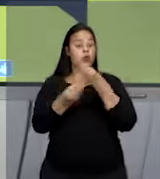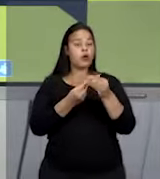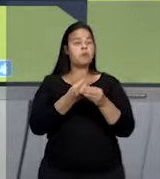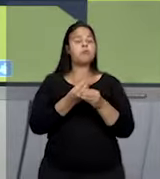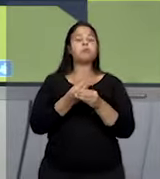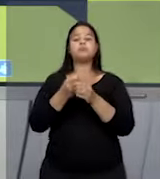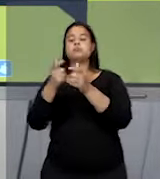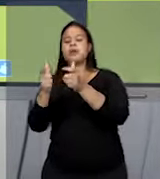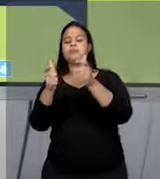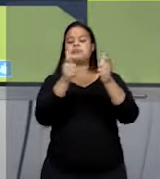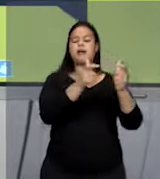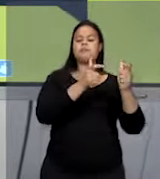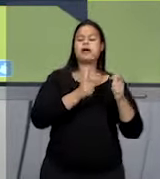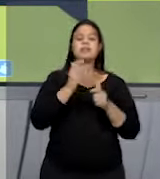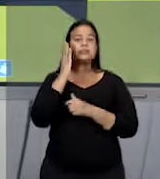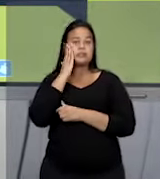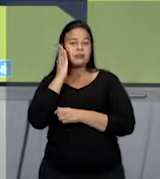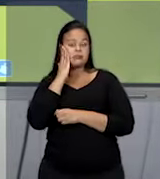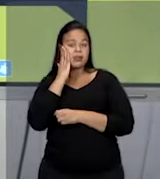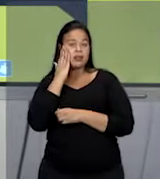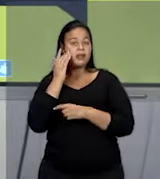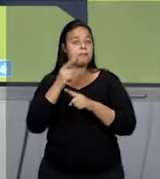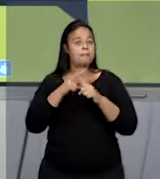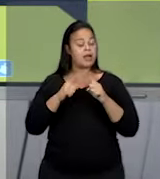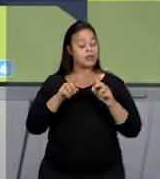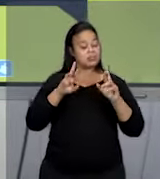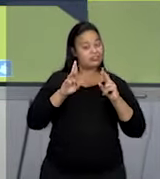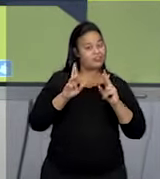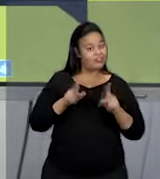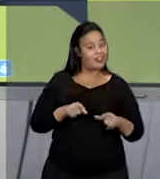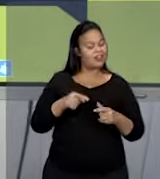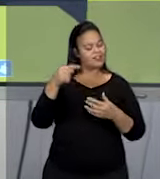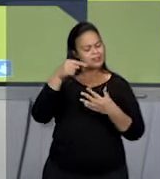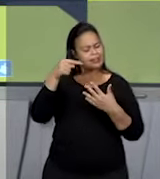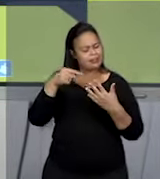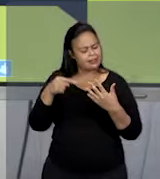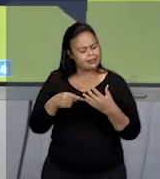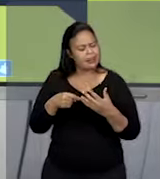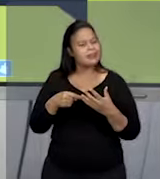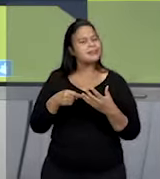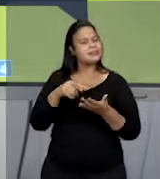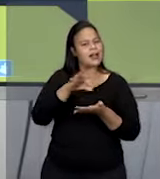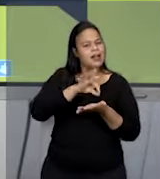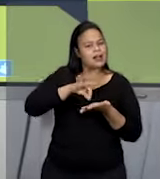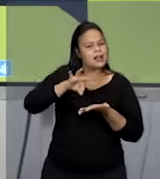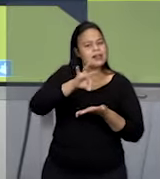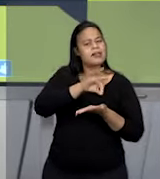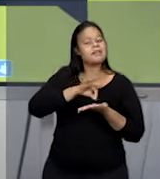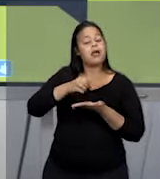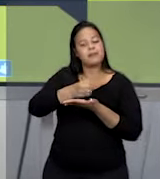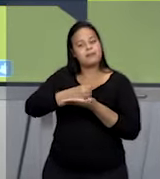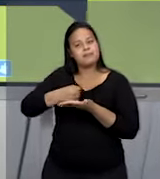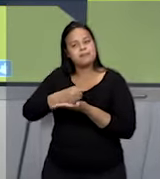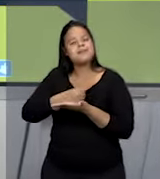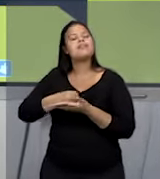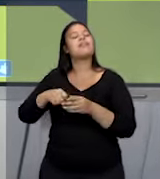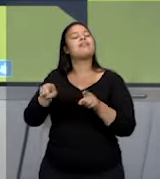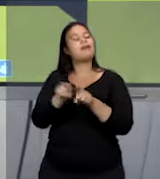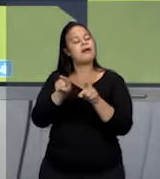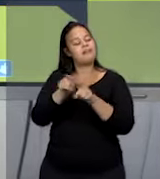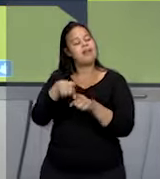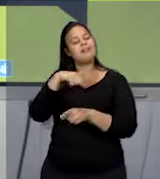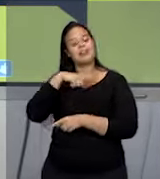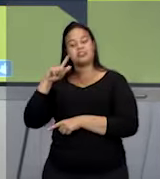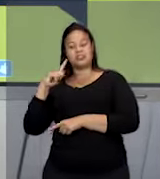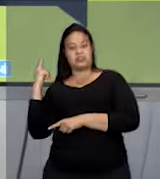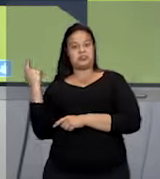orientar. Mas apesar dele funcionar diferente, ele ainda é baseado nas orientações espaciais